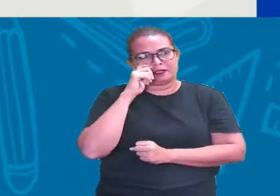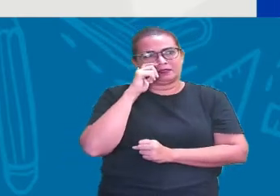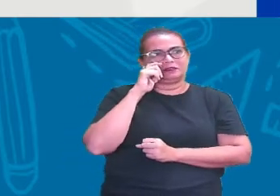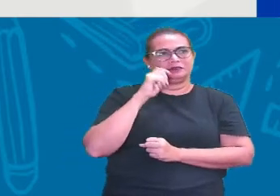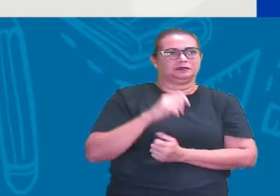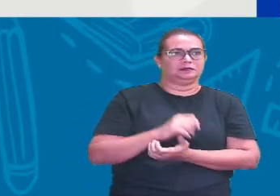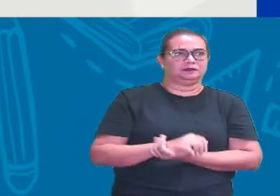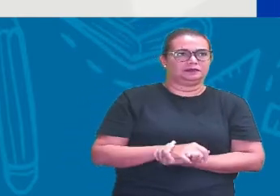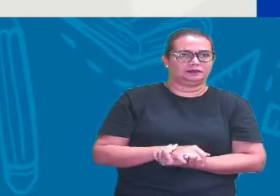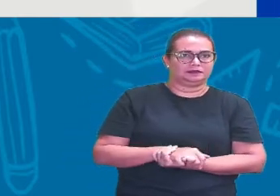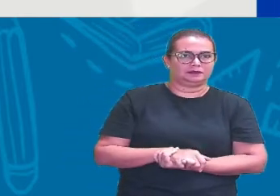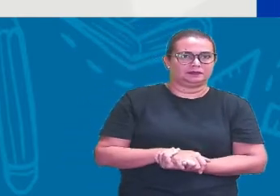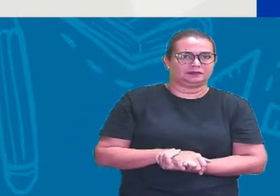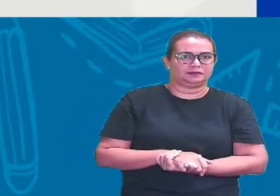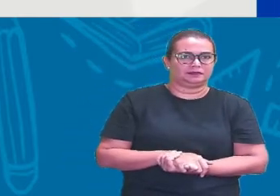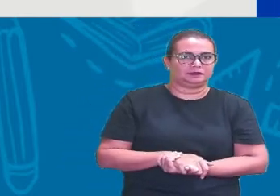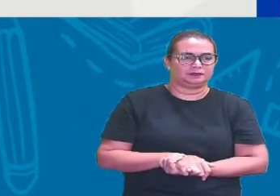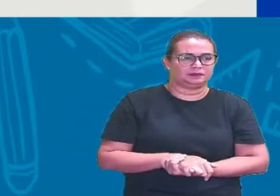Continuando.